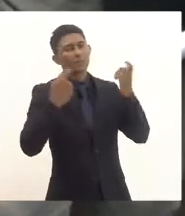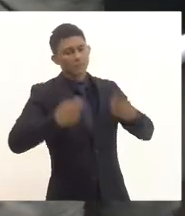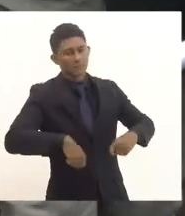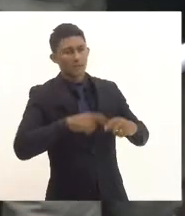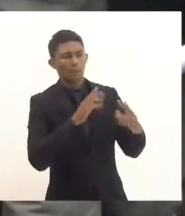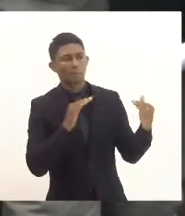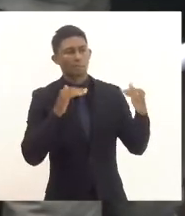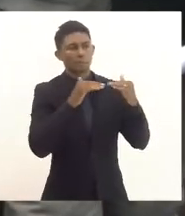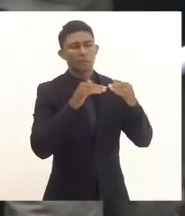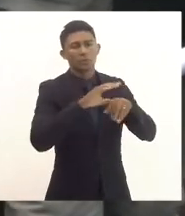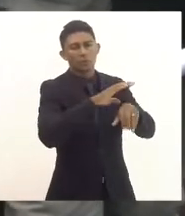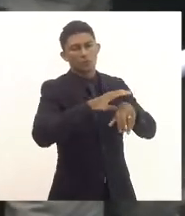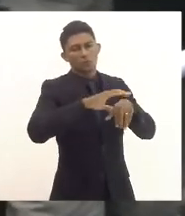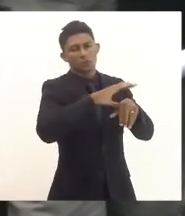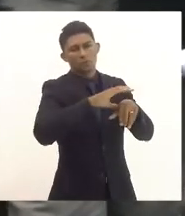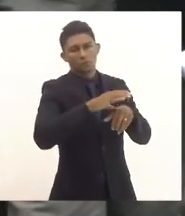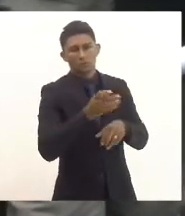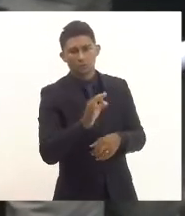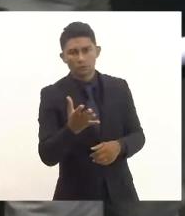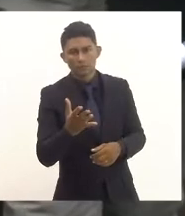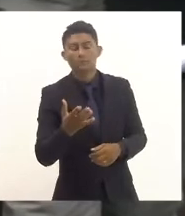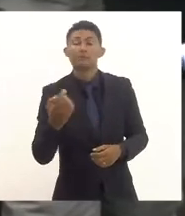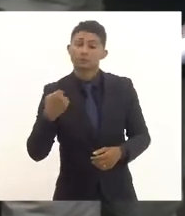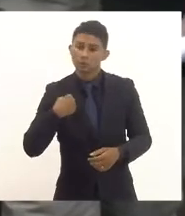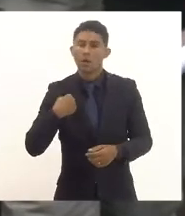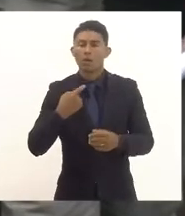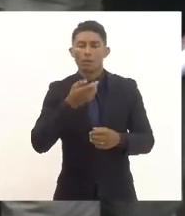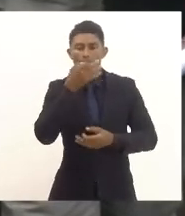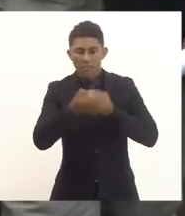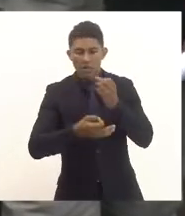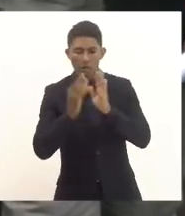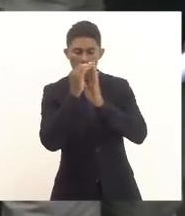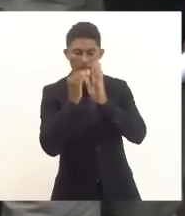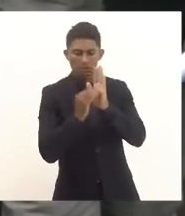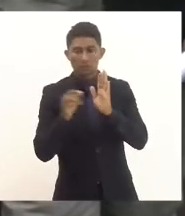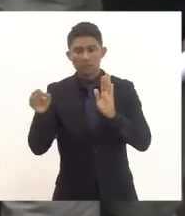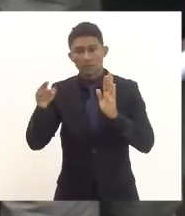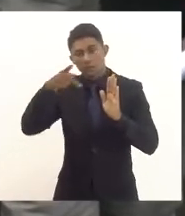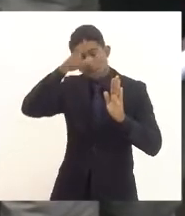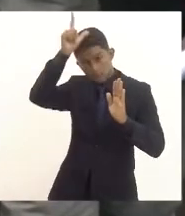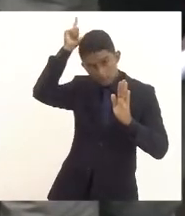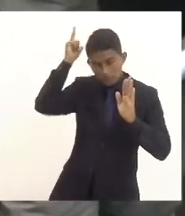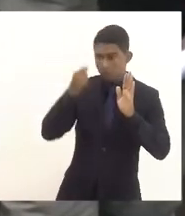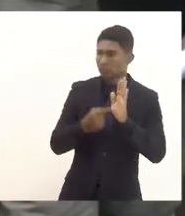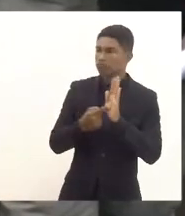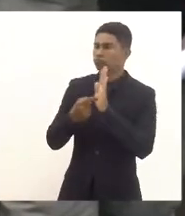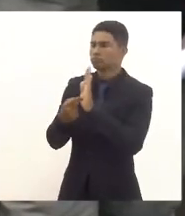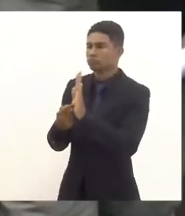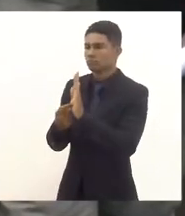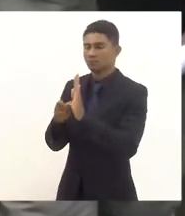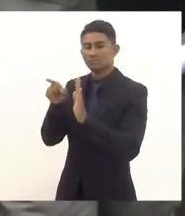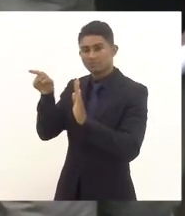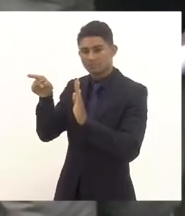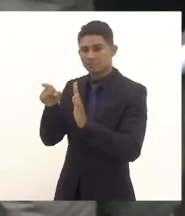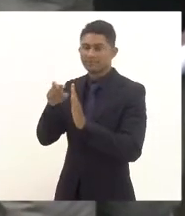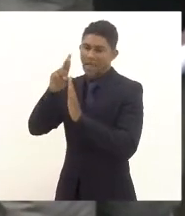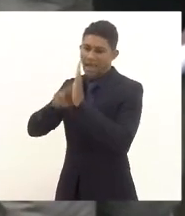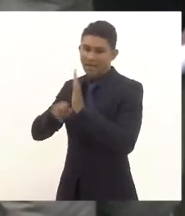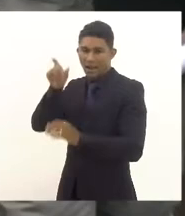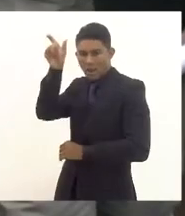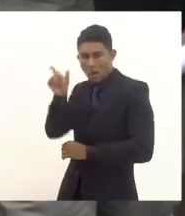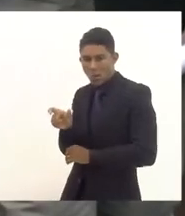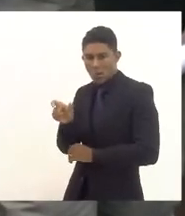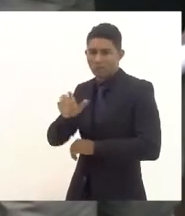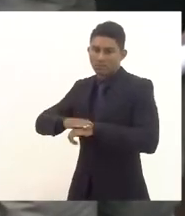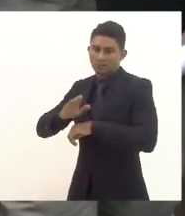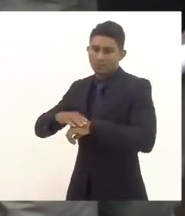já que a minha formação é jurídica levei esse parecer para o Deputado Luiz Paulo que é o relator desse pele e lembrando